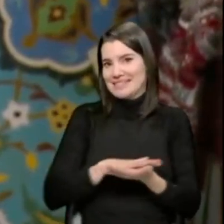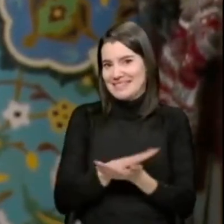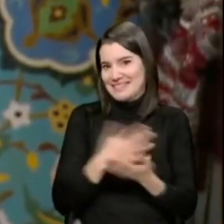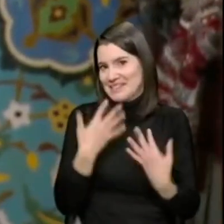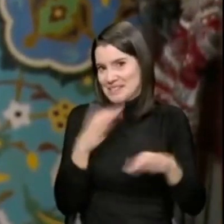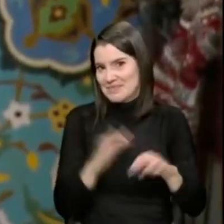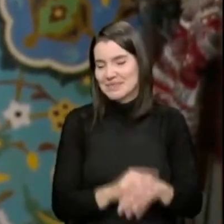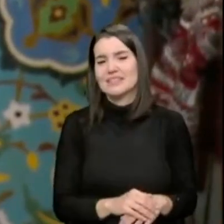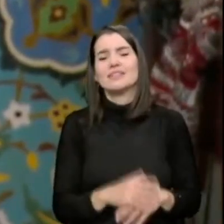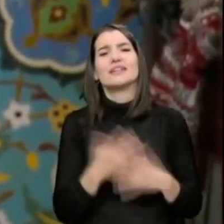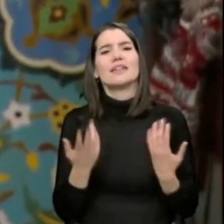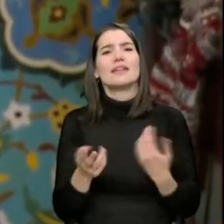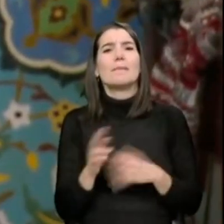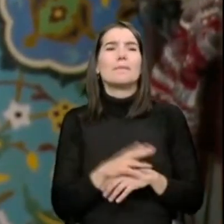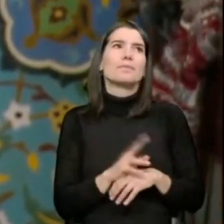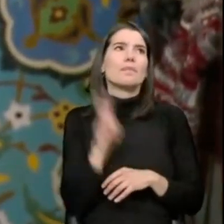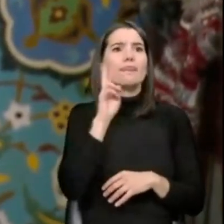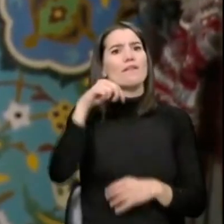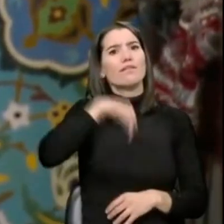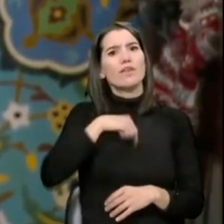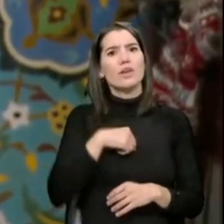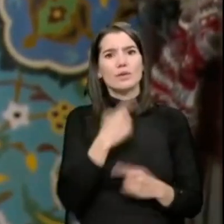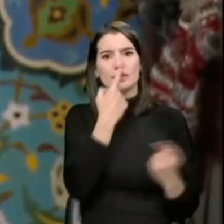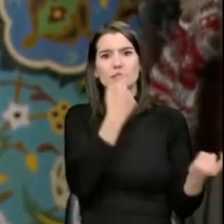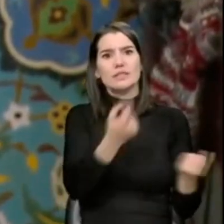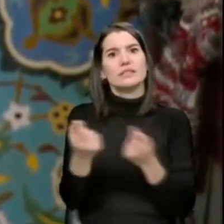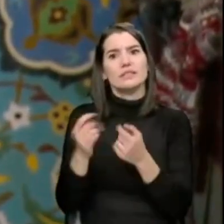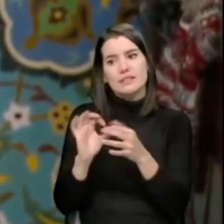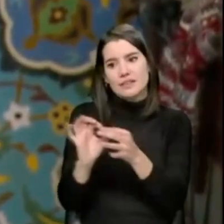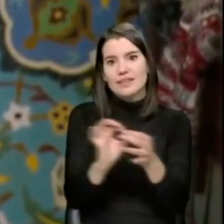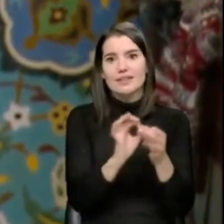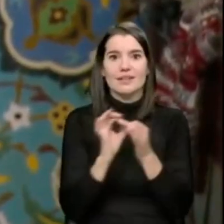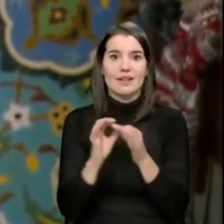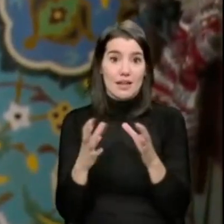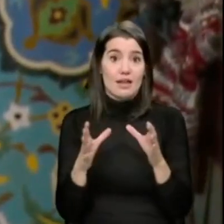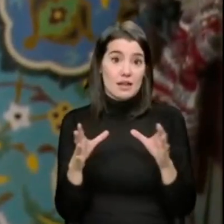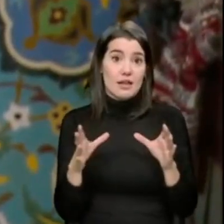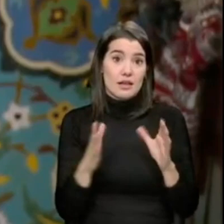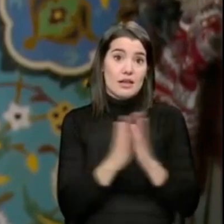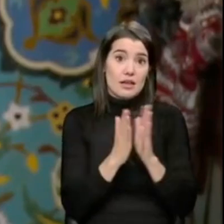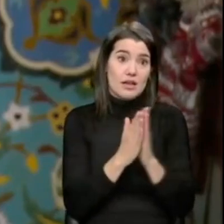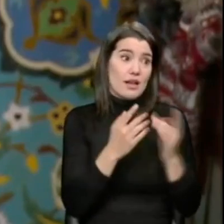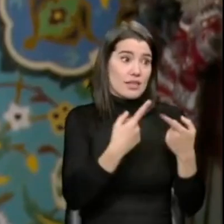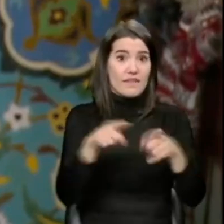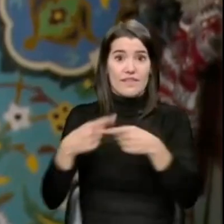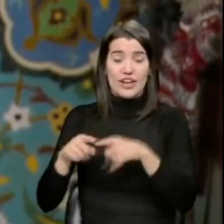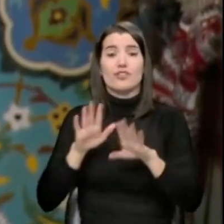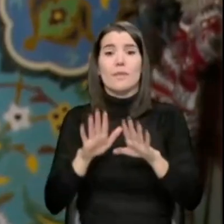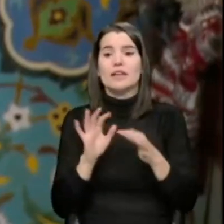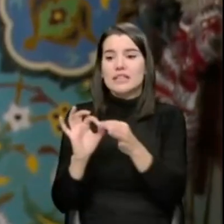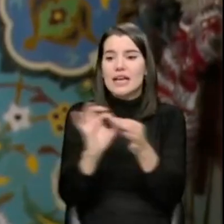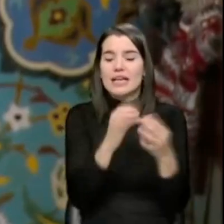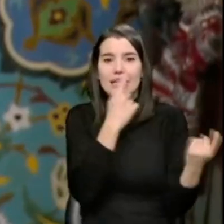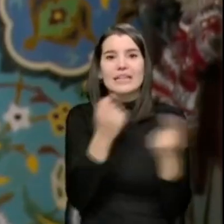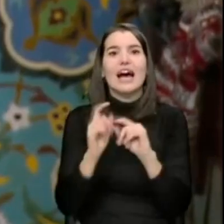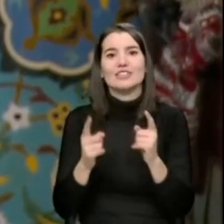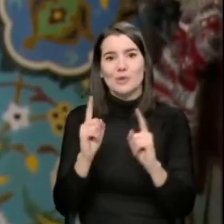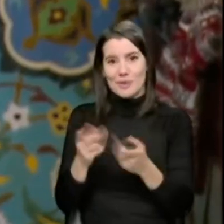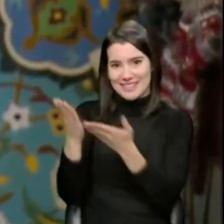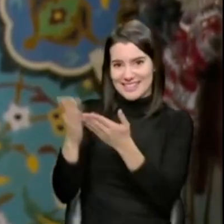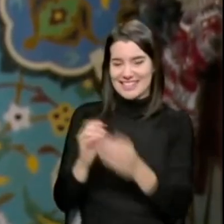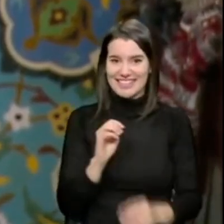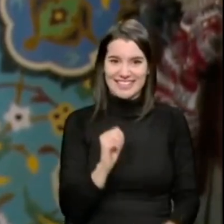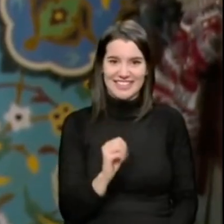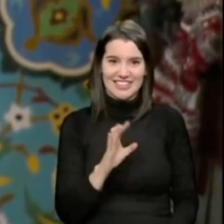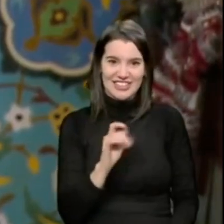são os valores comuns que vos unem enquanto diferentes credos, diferentes religiões? Sheikh, comece por si.